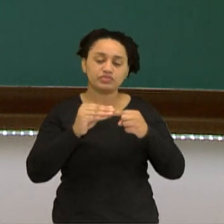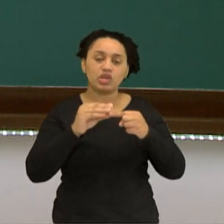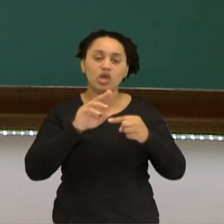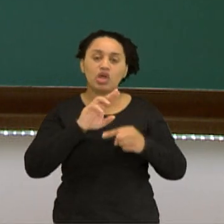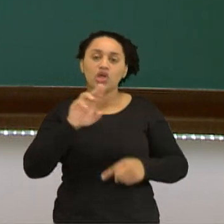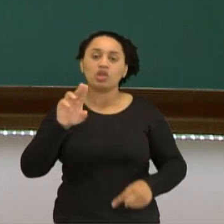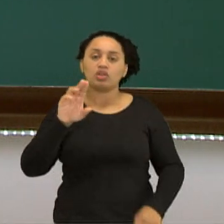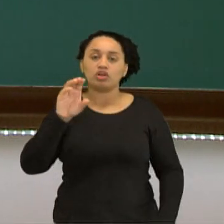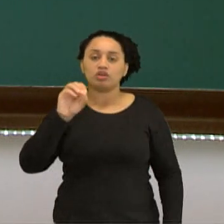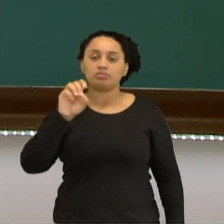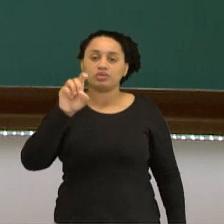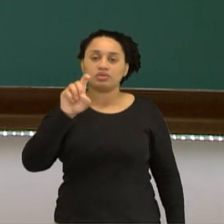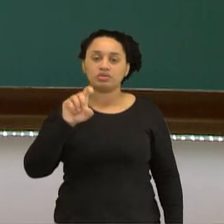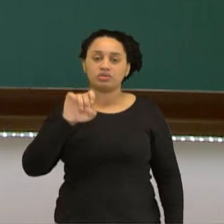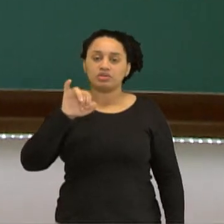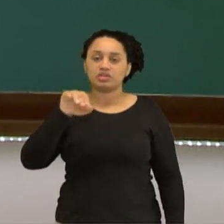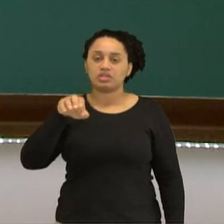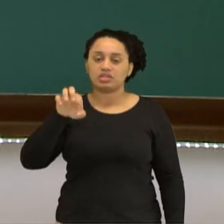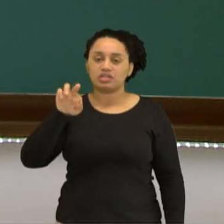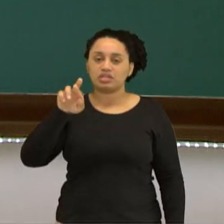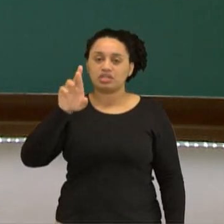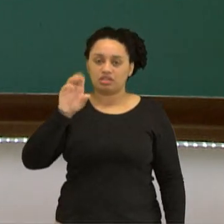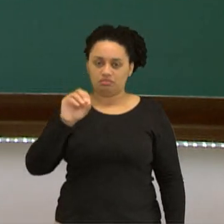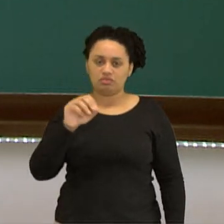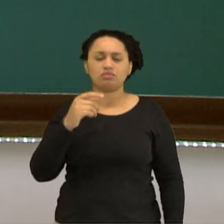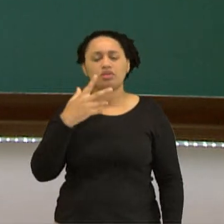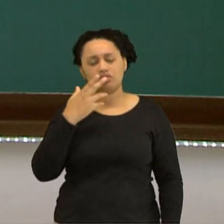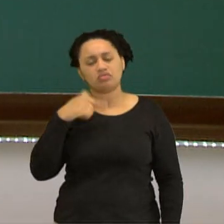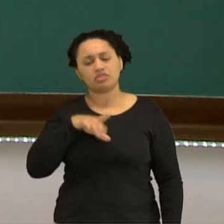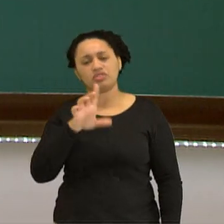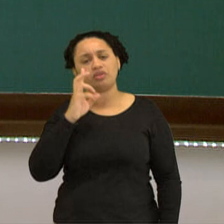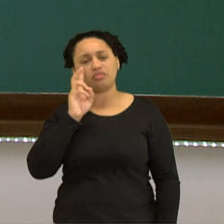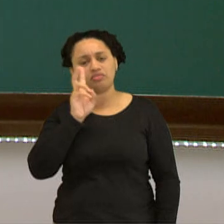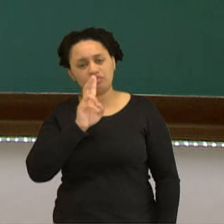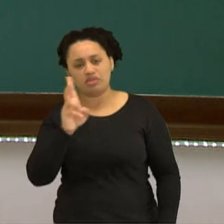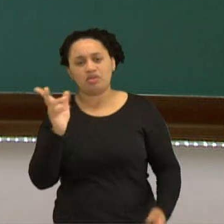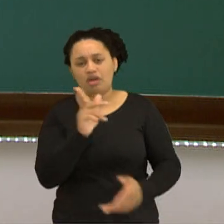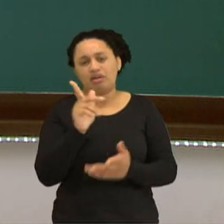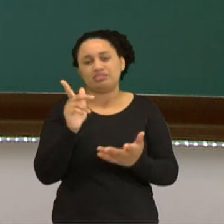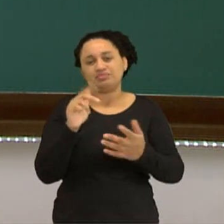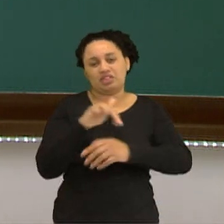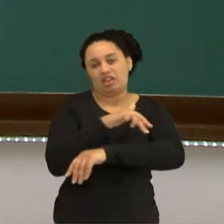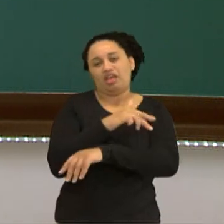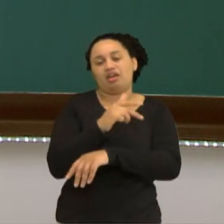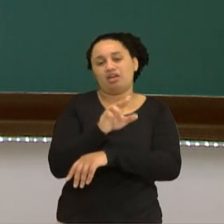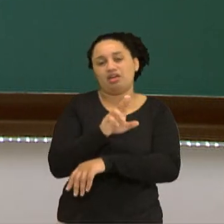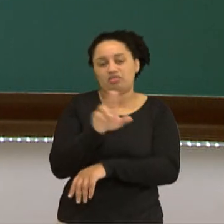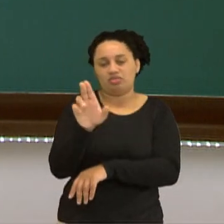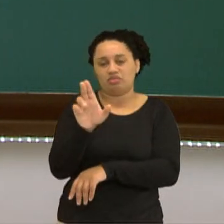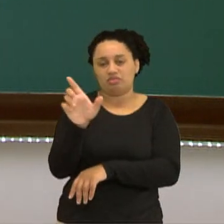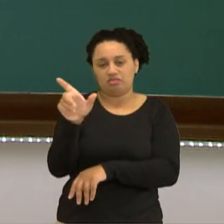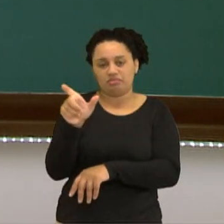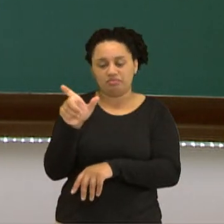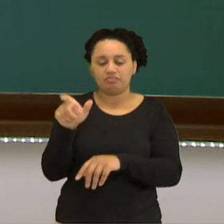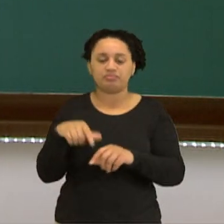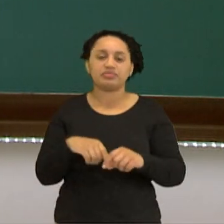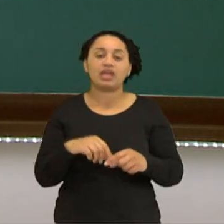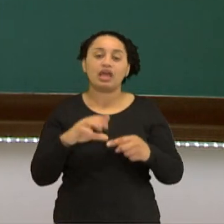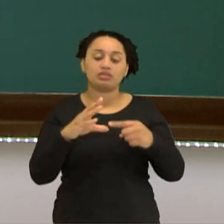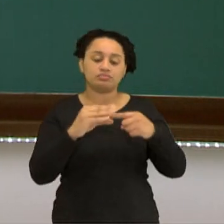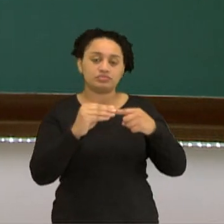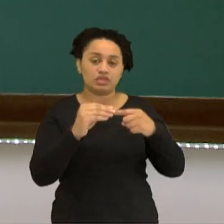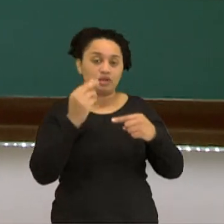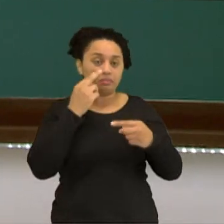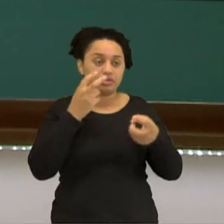oxímetro. Vocês provavelmente já ouviram falar, está em moda falar em oxímetro. É esse aparelhinho aqui, ó, tá?